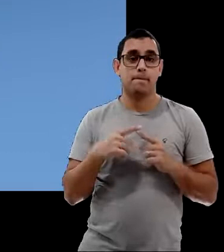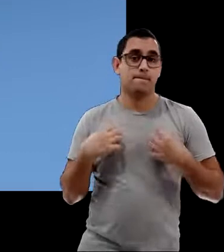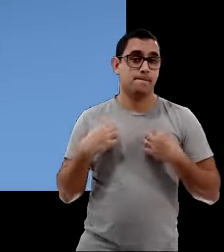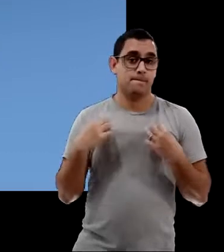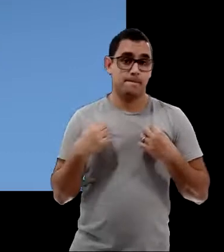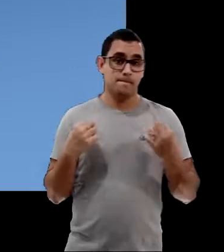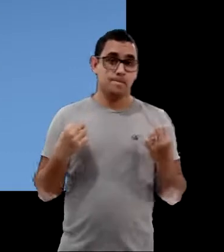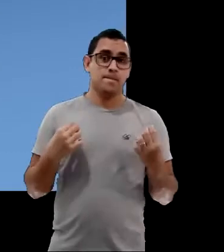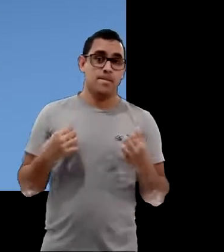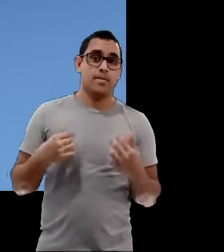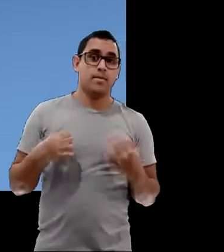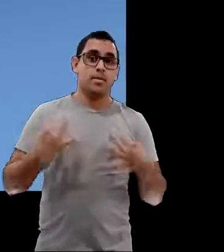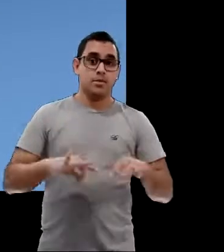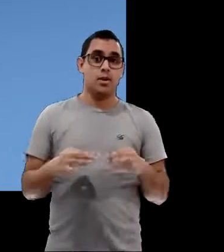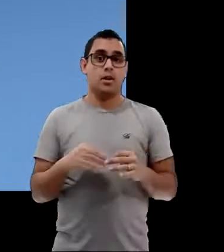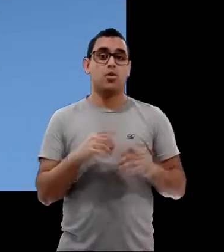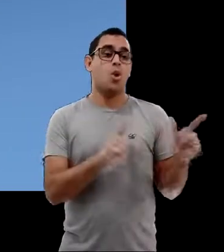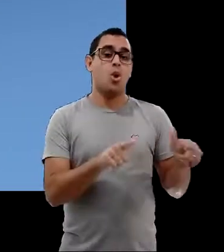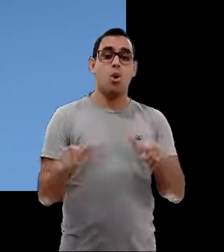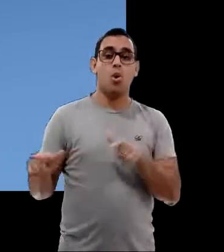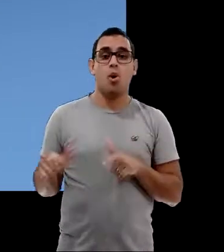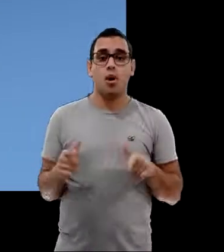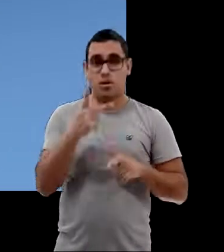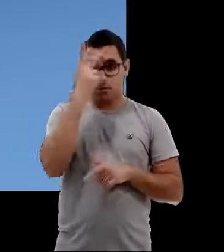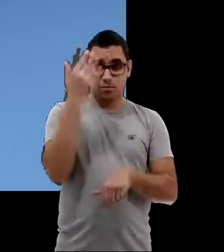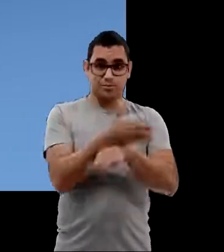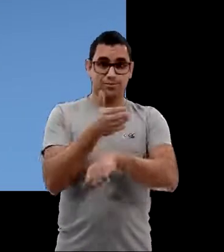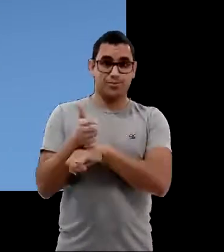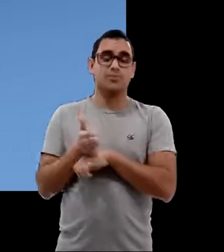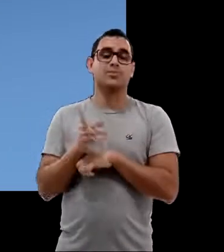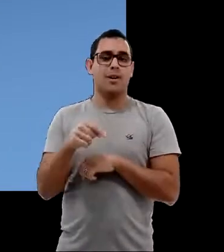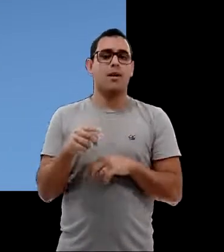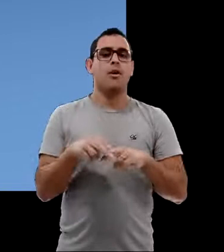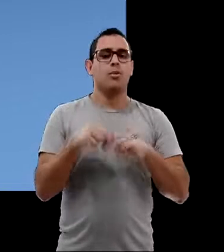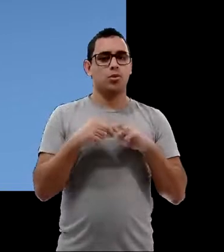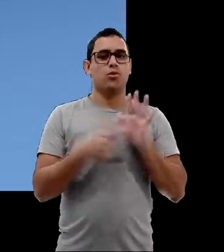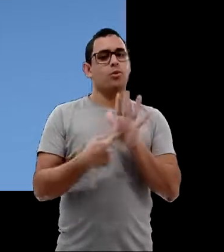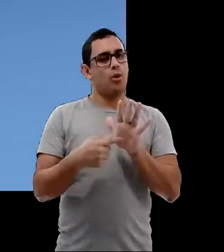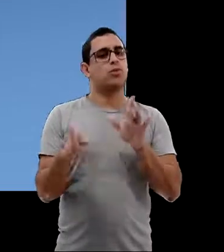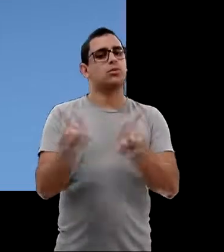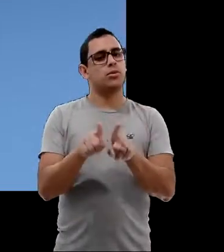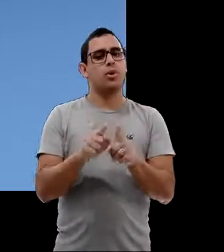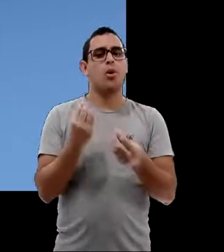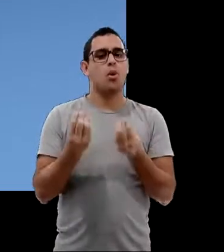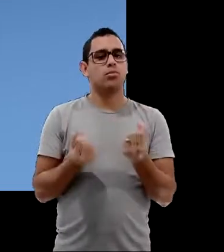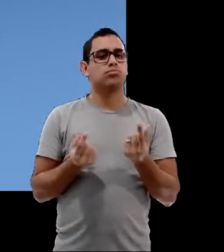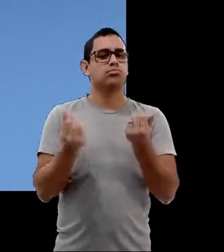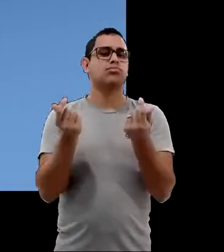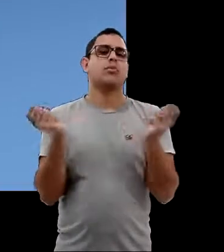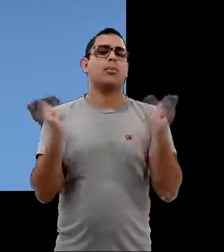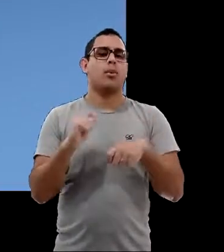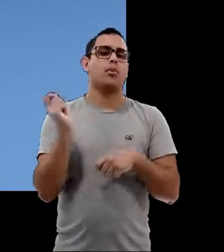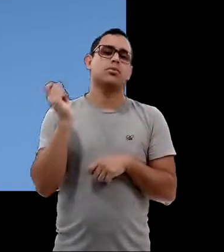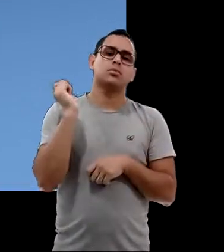O tipo de roupa que ele utiliza, o tipo de locais que a pessoa frequenta, também indica a